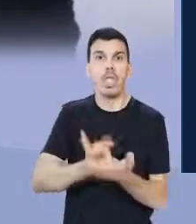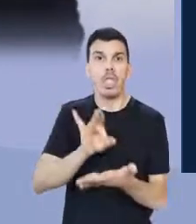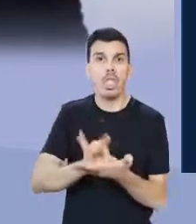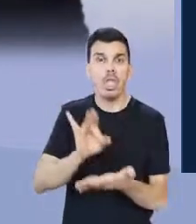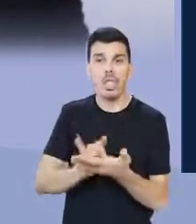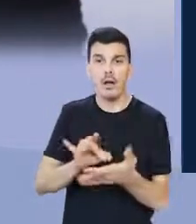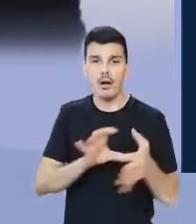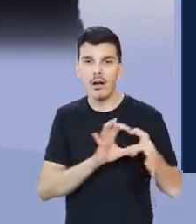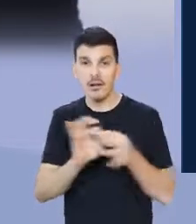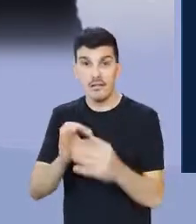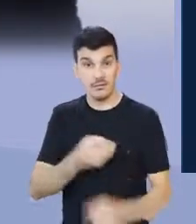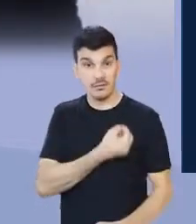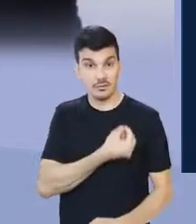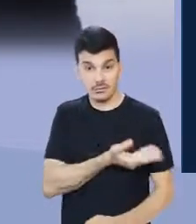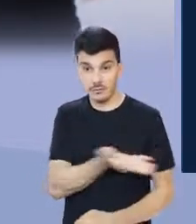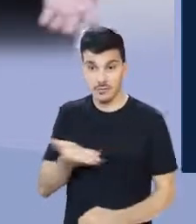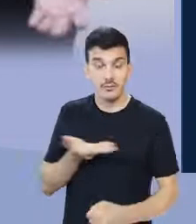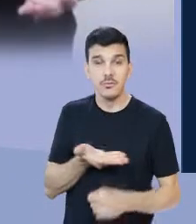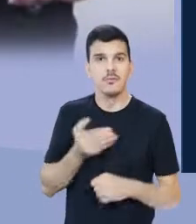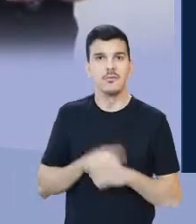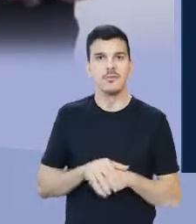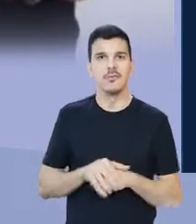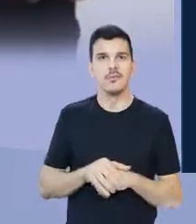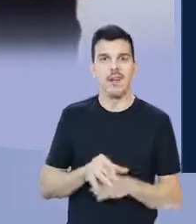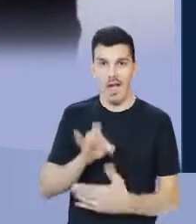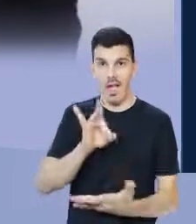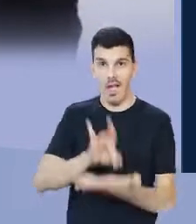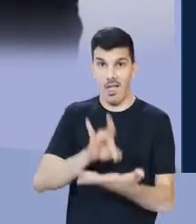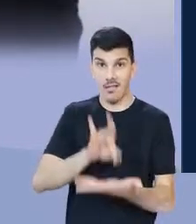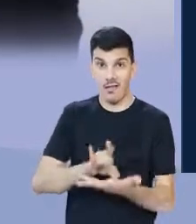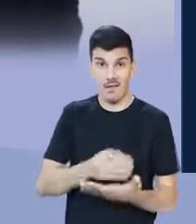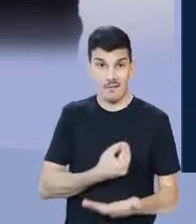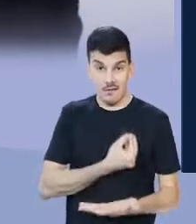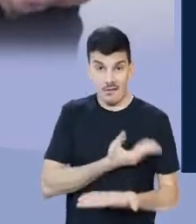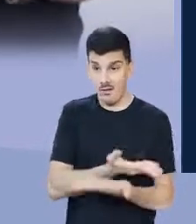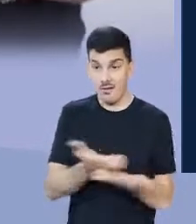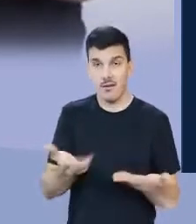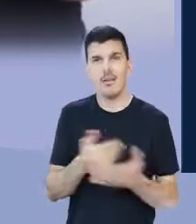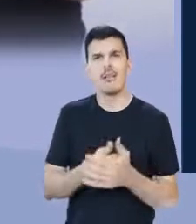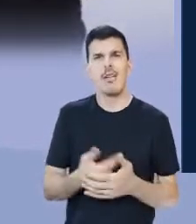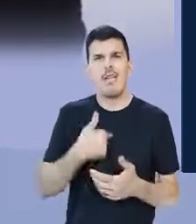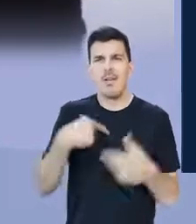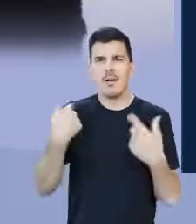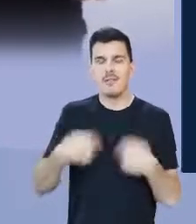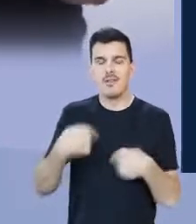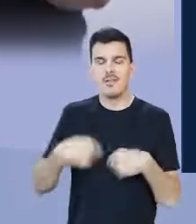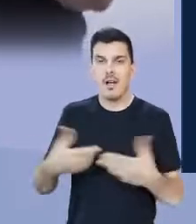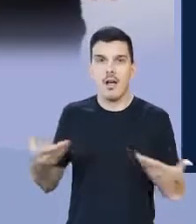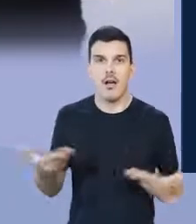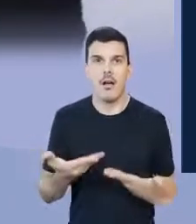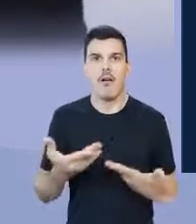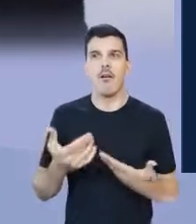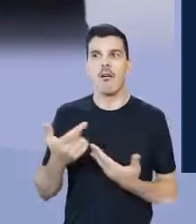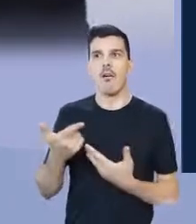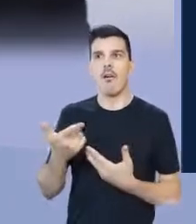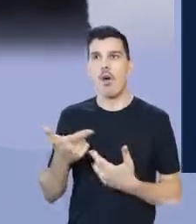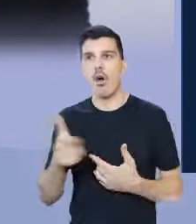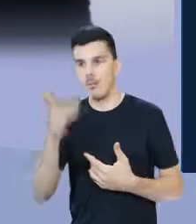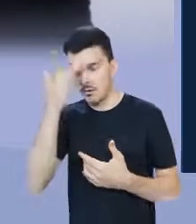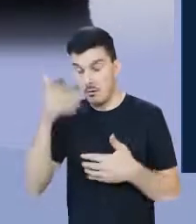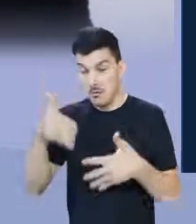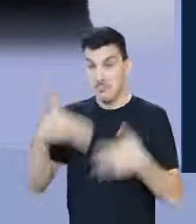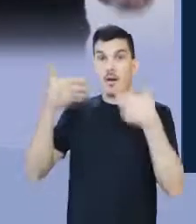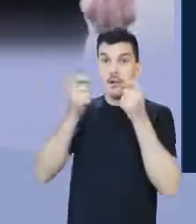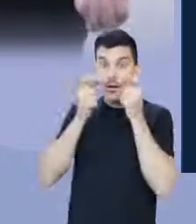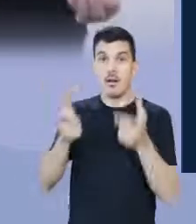da realidade a que estou submetido, a realidade que vivo, eu preciso então que